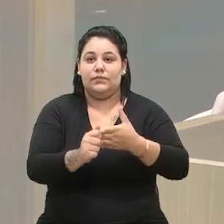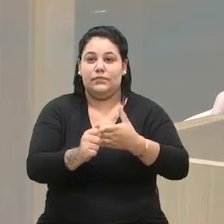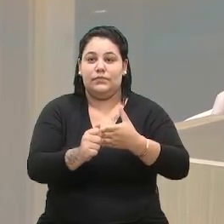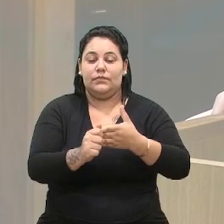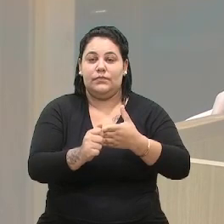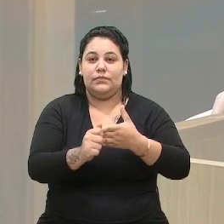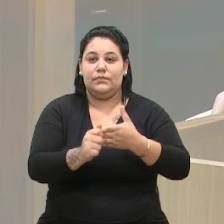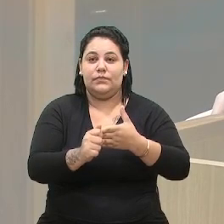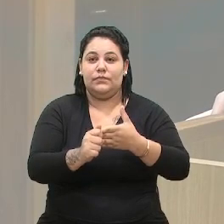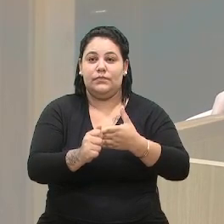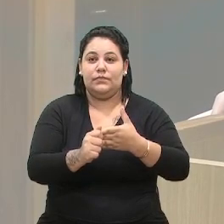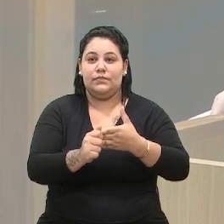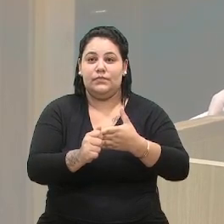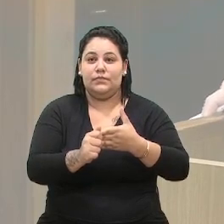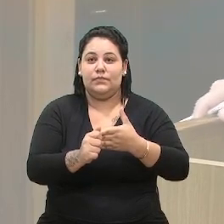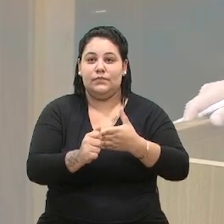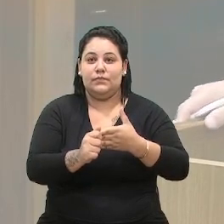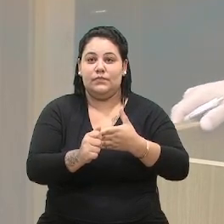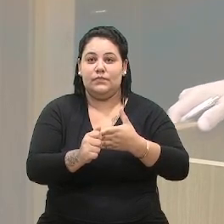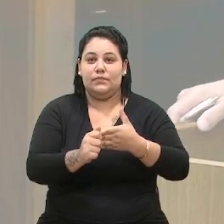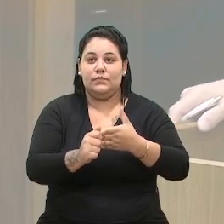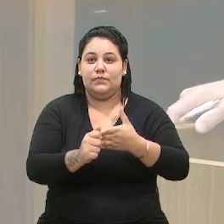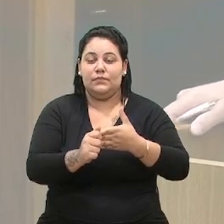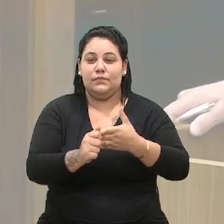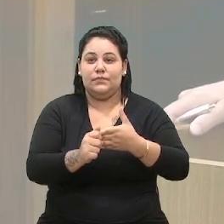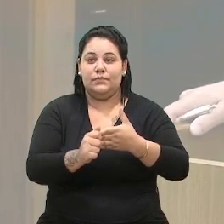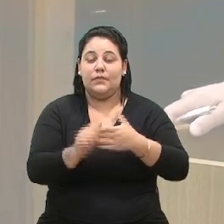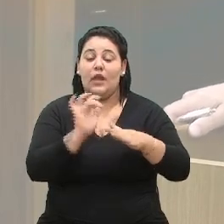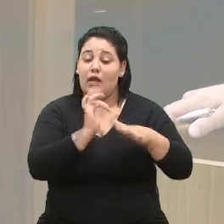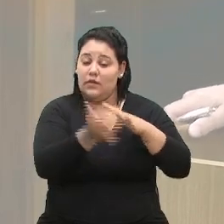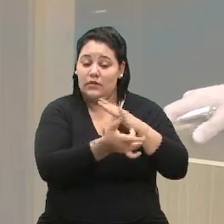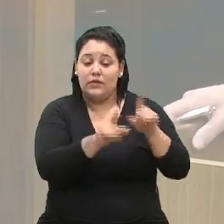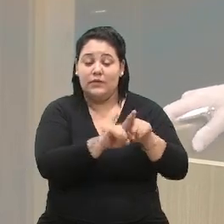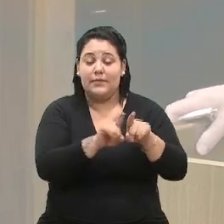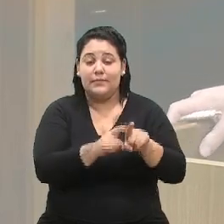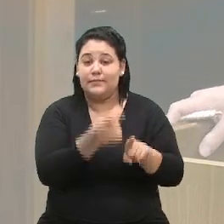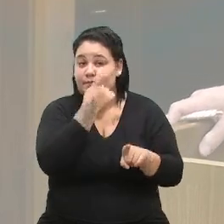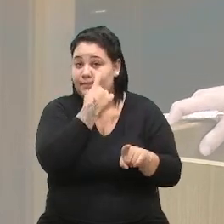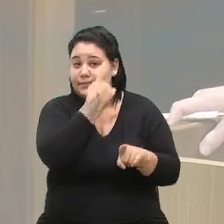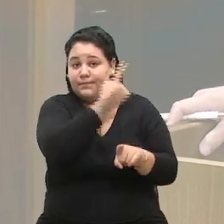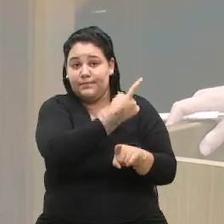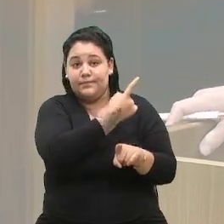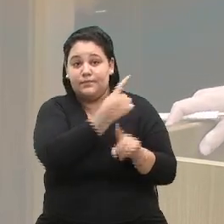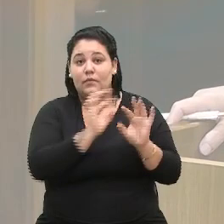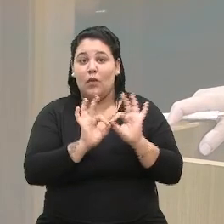nossas redes sociais. Esse é o tamanho de Caxias, senhoras e senhores.